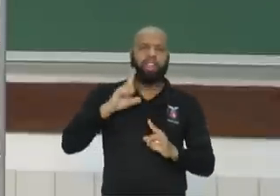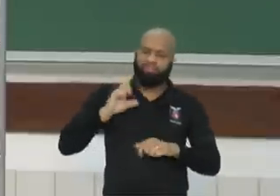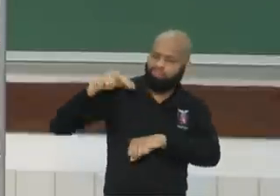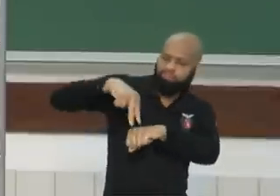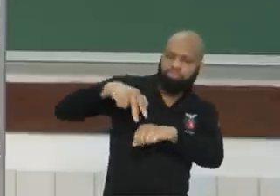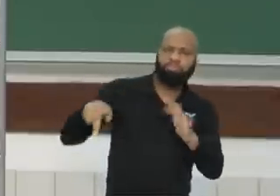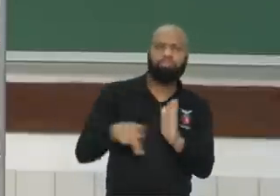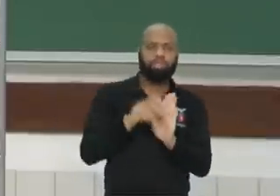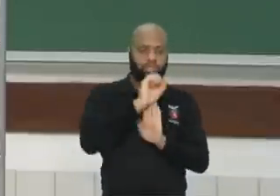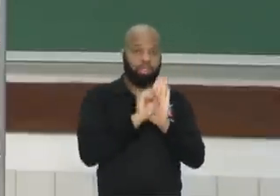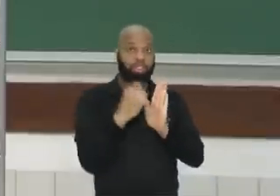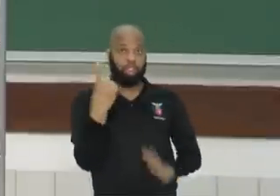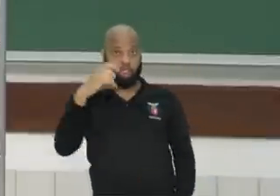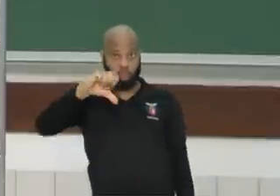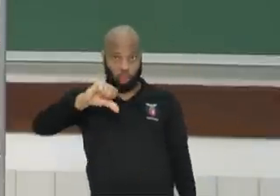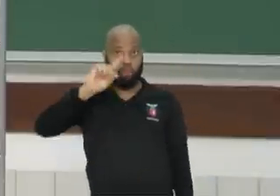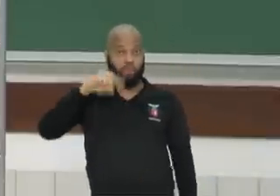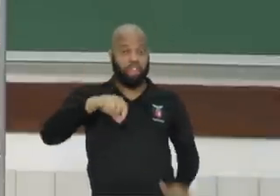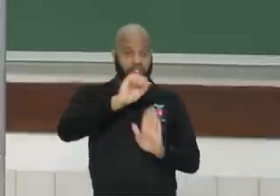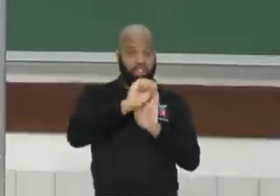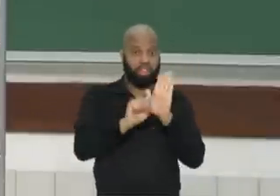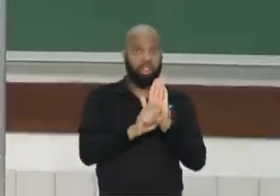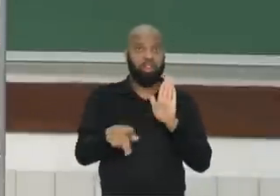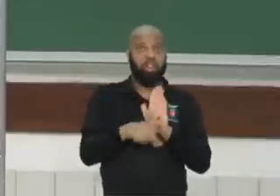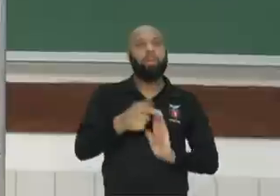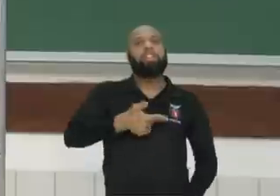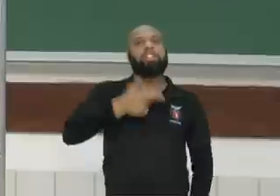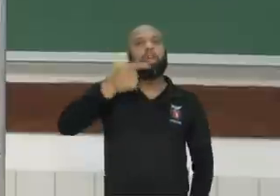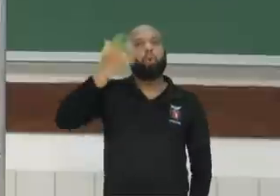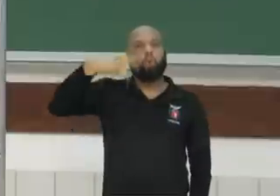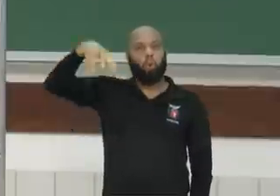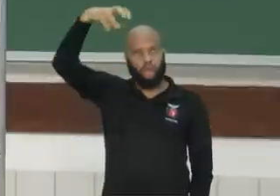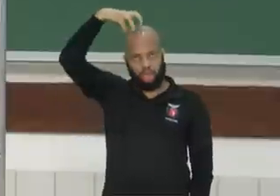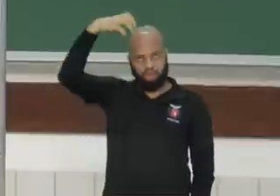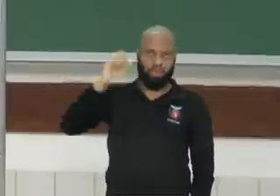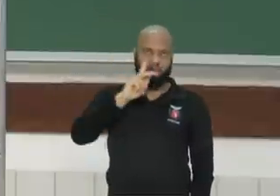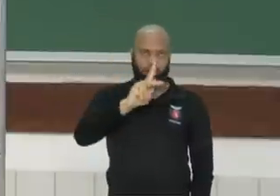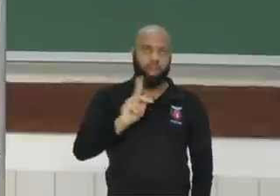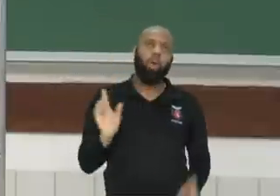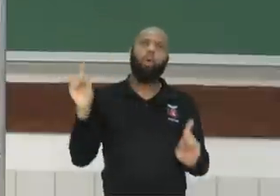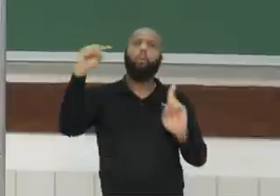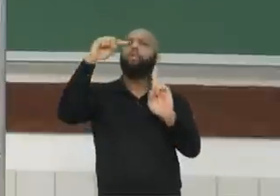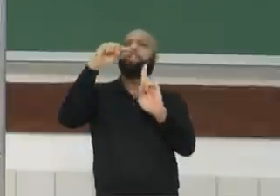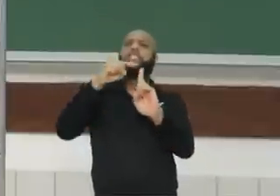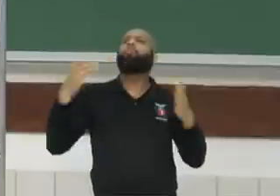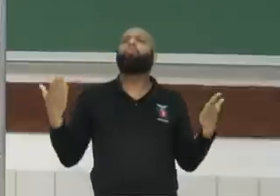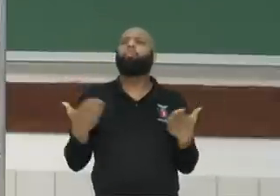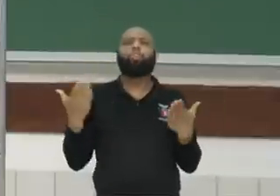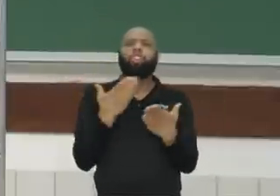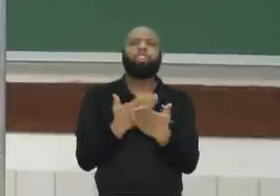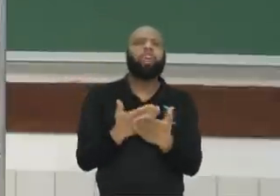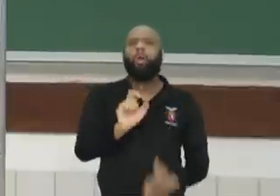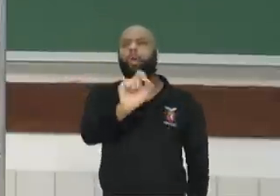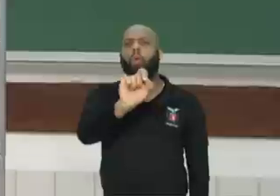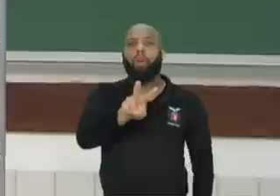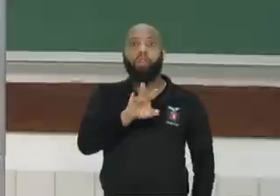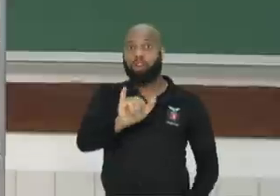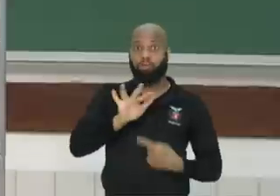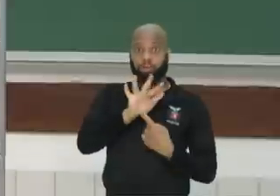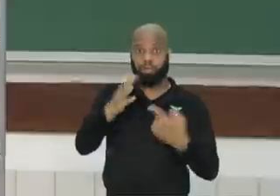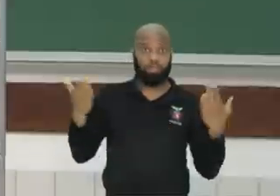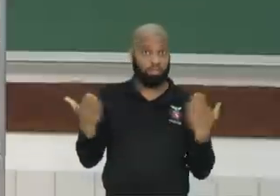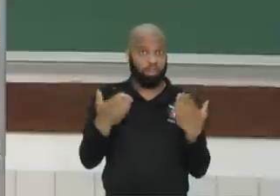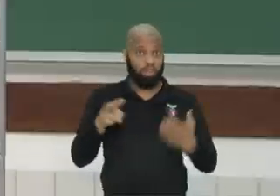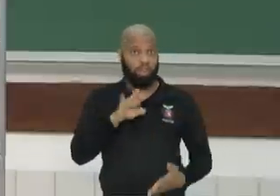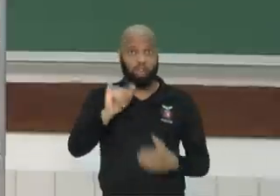longo do século XIX, que é o século do Segundo Reinado. Tudo bem? Os objetivos da aula de hoje, trago aqui para vocês, é